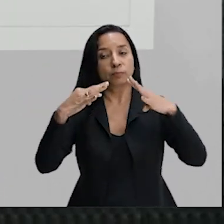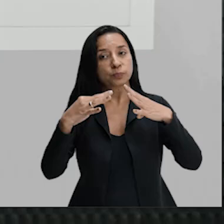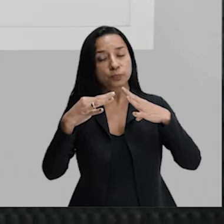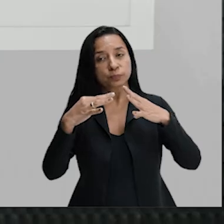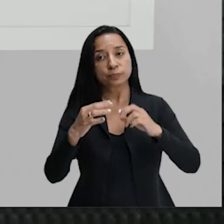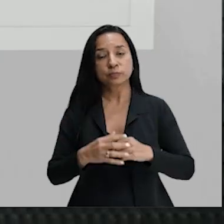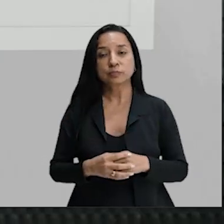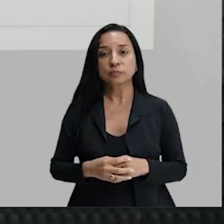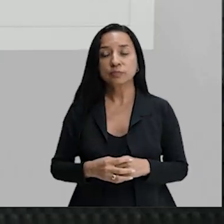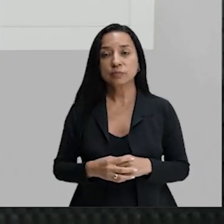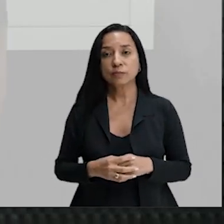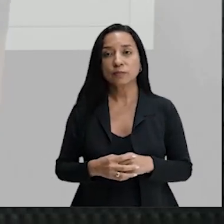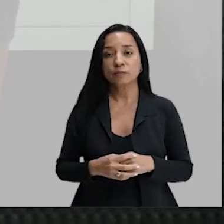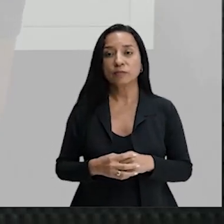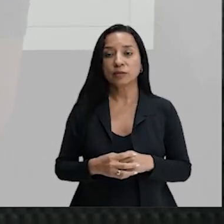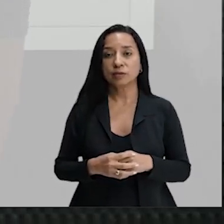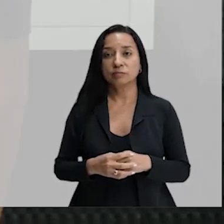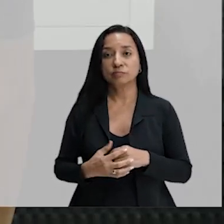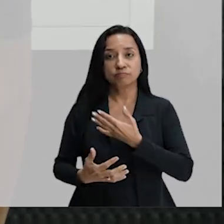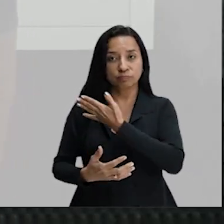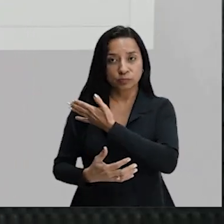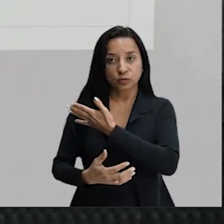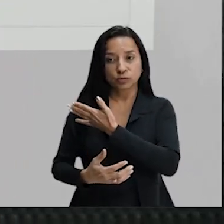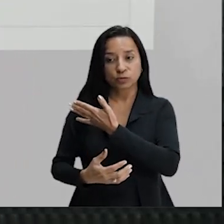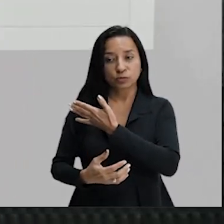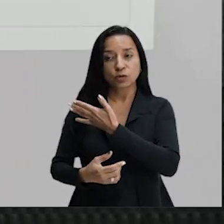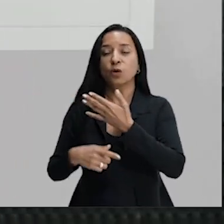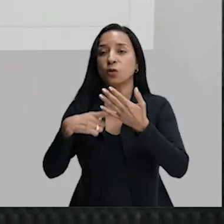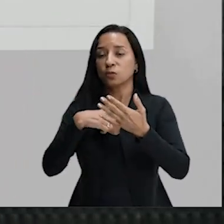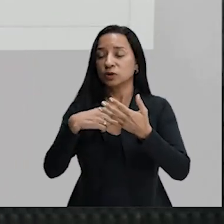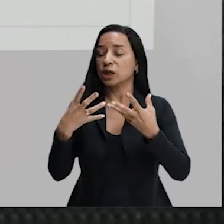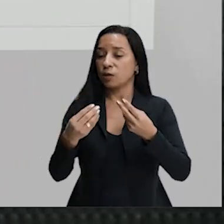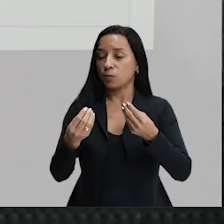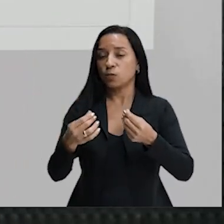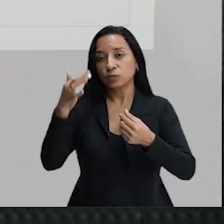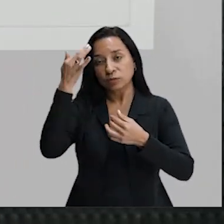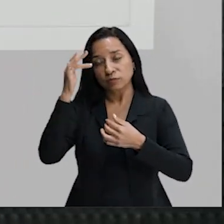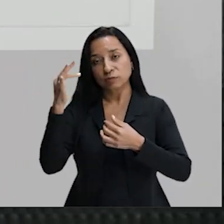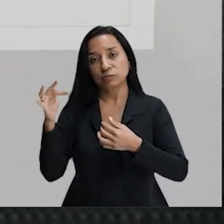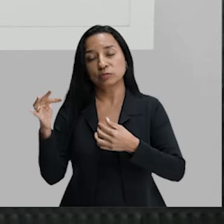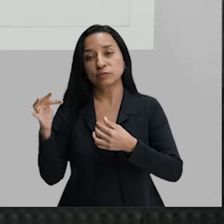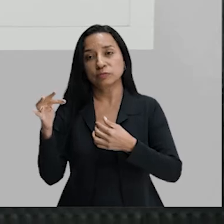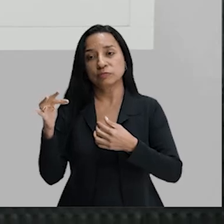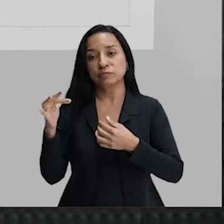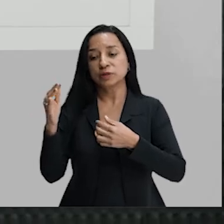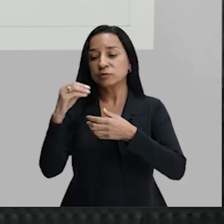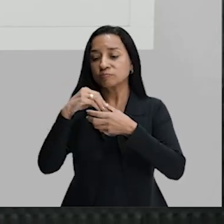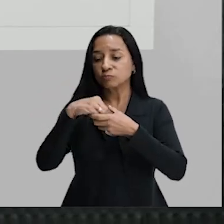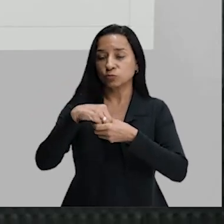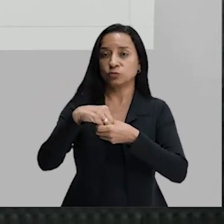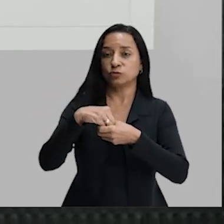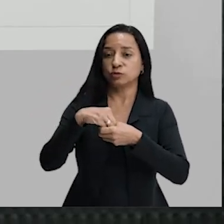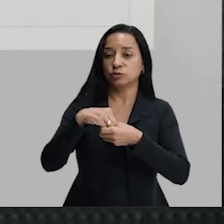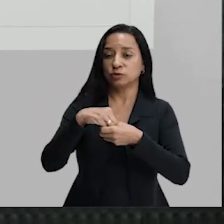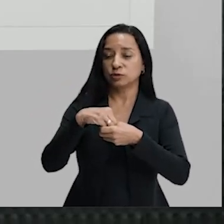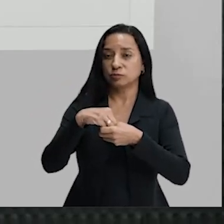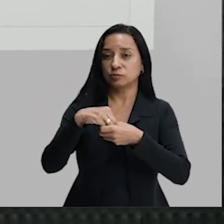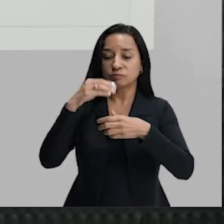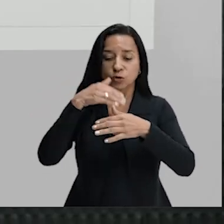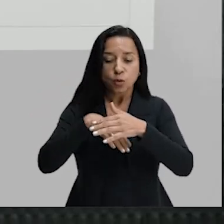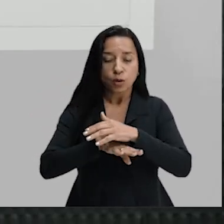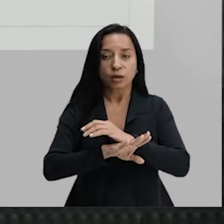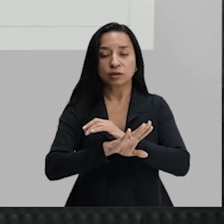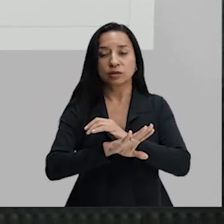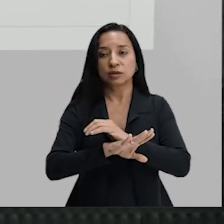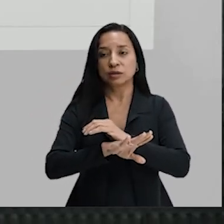Olha, isto aparece muito. A filosofia ela é embutida, tá? Ela traz para a gente, ela